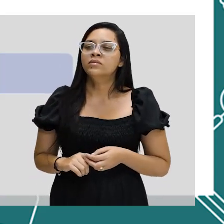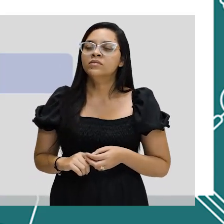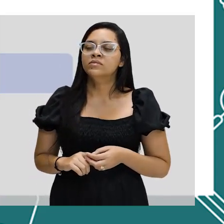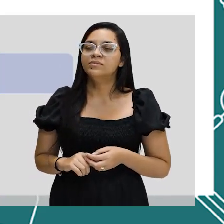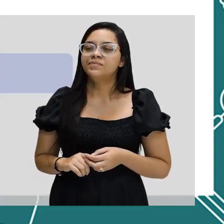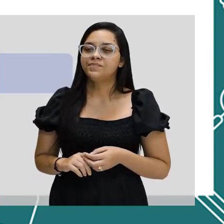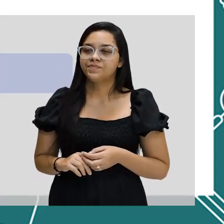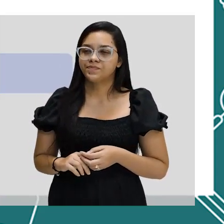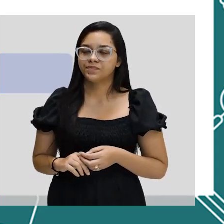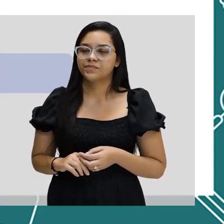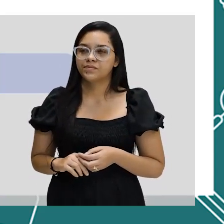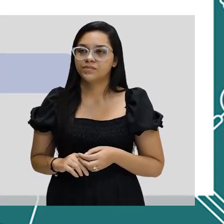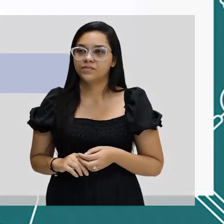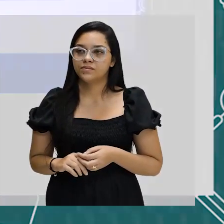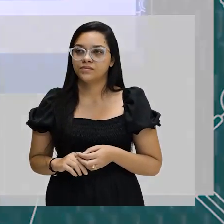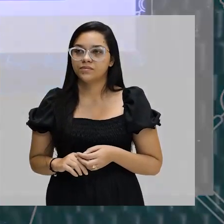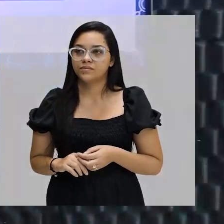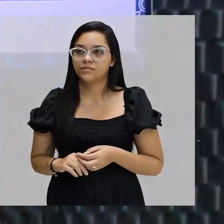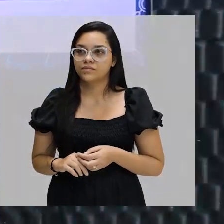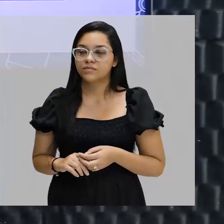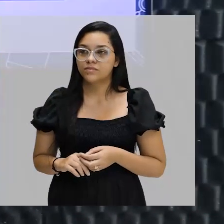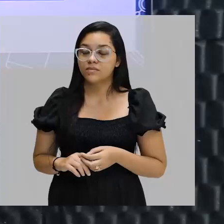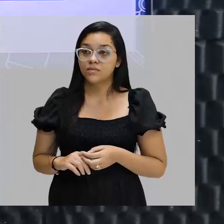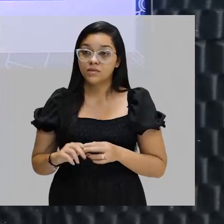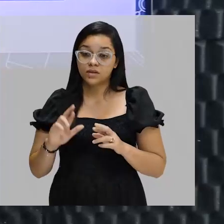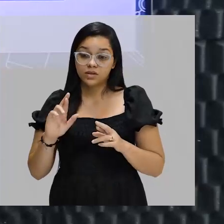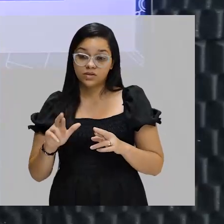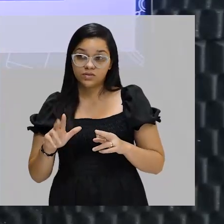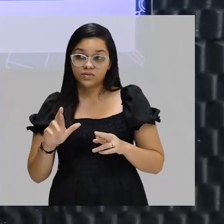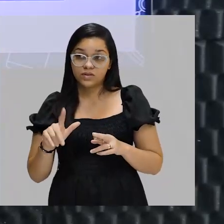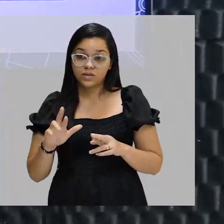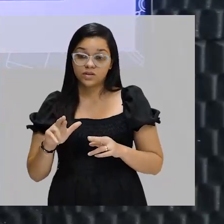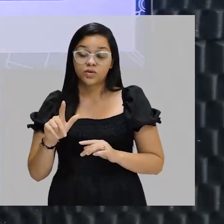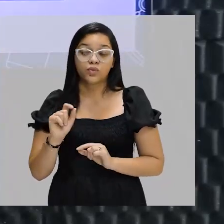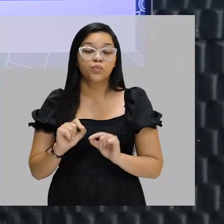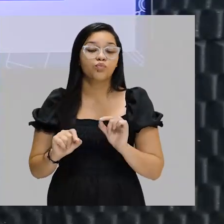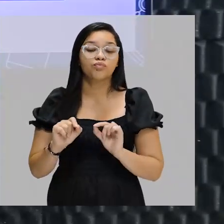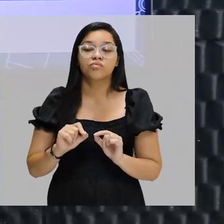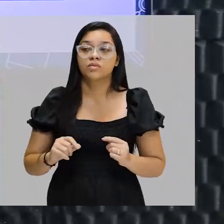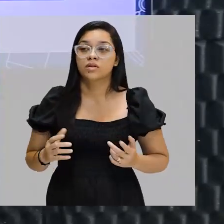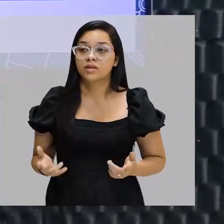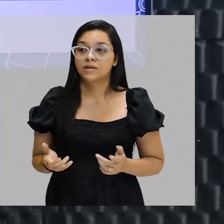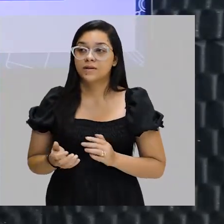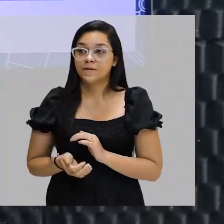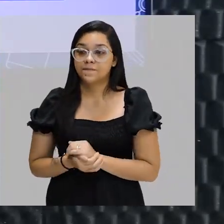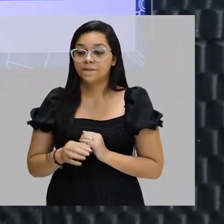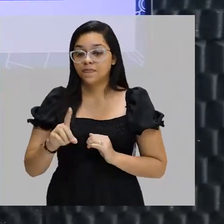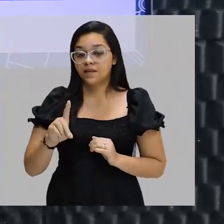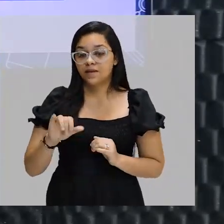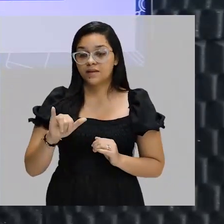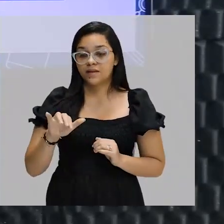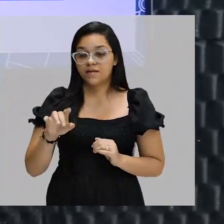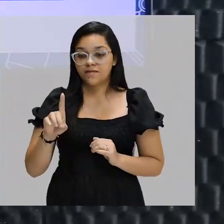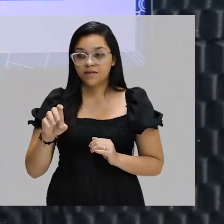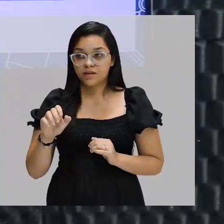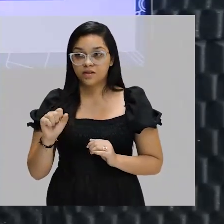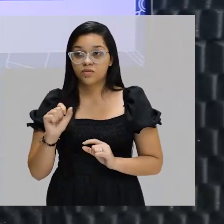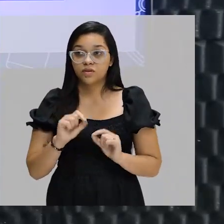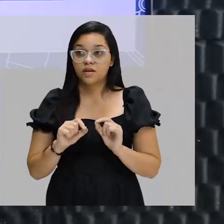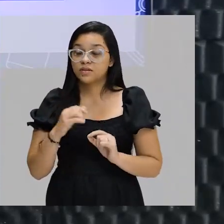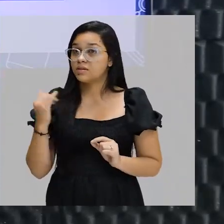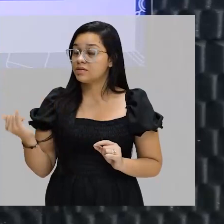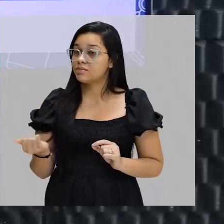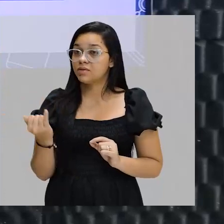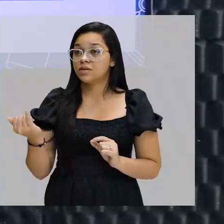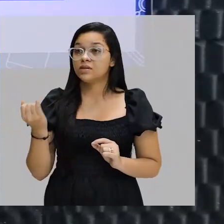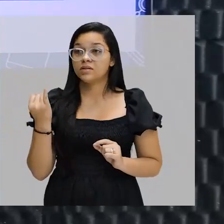as não definitivas. Tá? Para diferenciar uma da outra é o seguinte, as definidas são aquelas que são